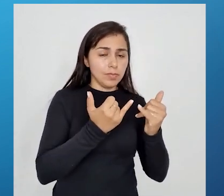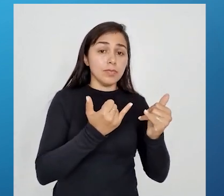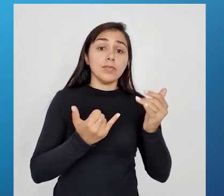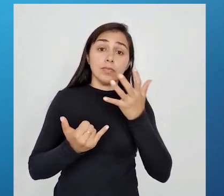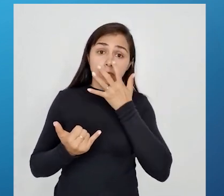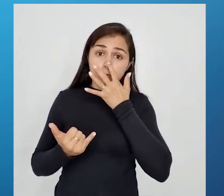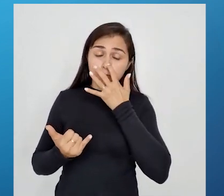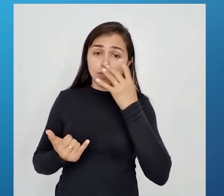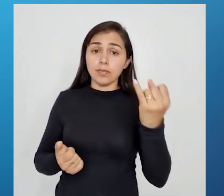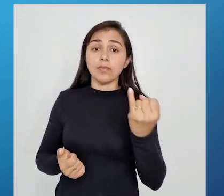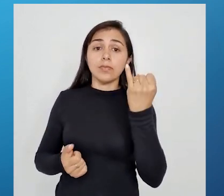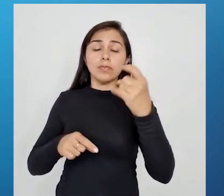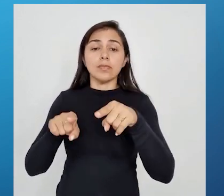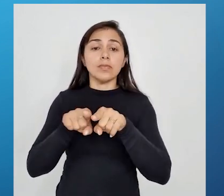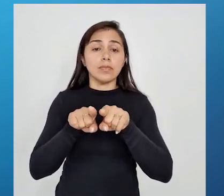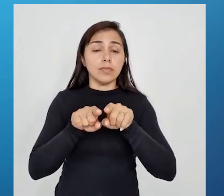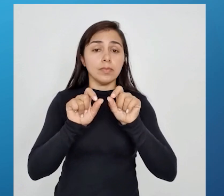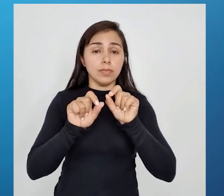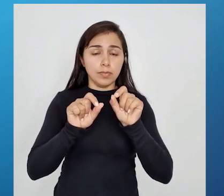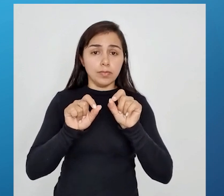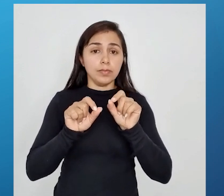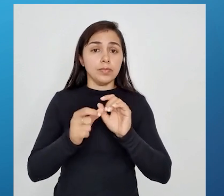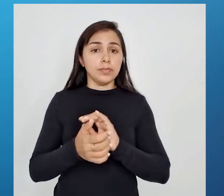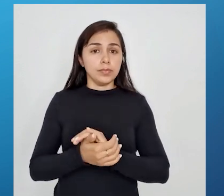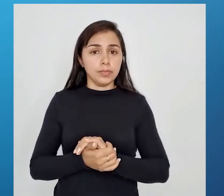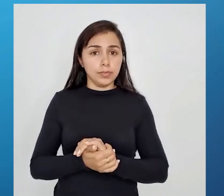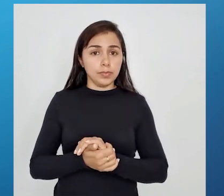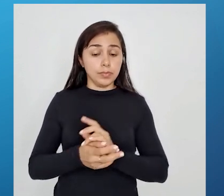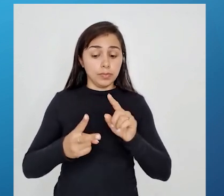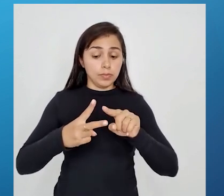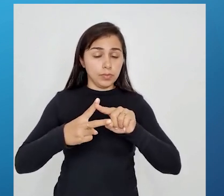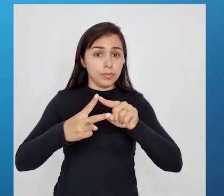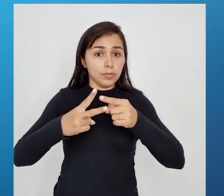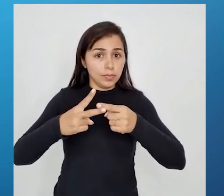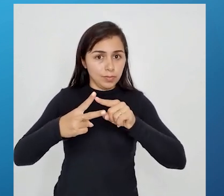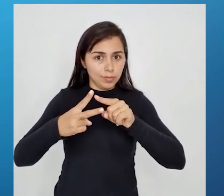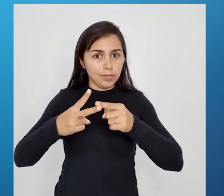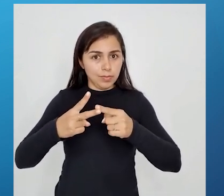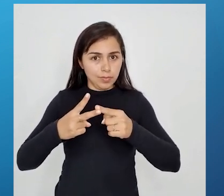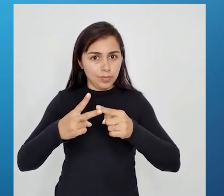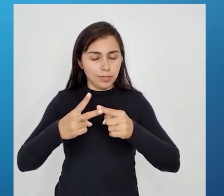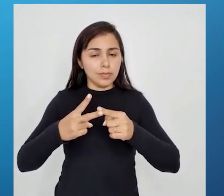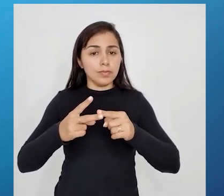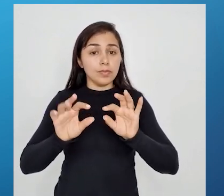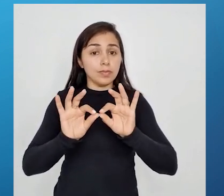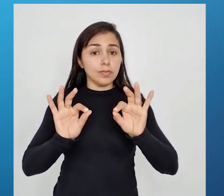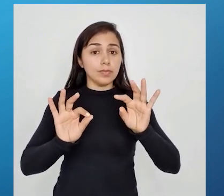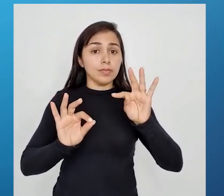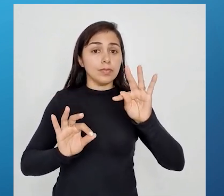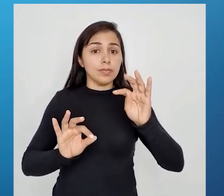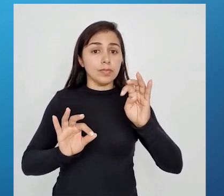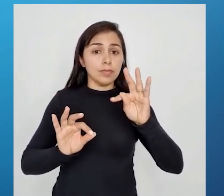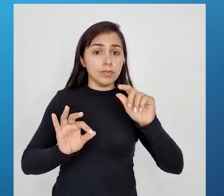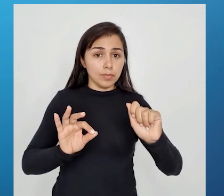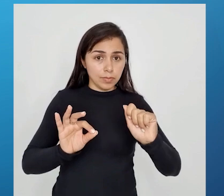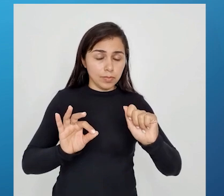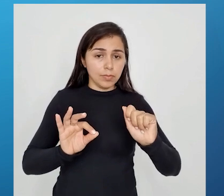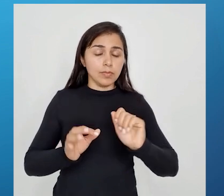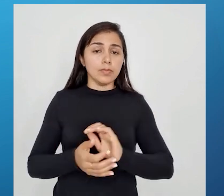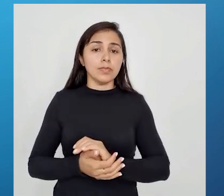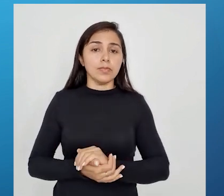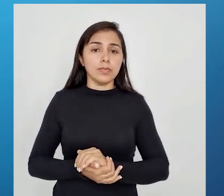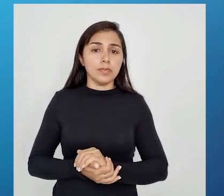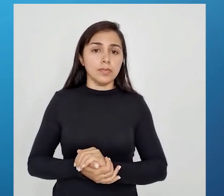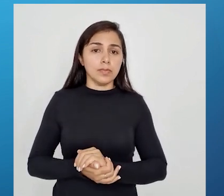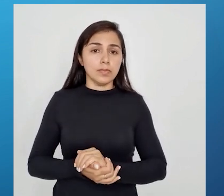observação essencial é que fixando o ângulo agudo de medida θ em graus para todo triângulo retângulo que tenha um